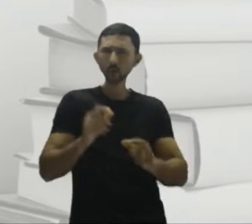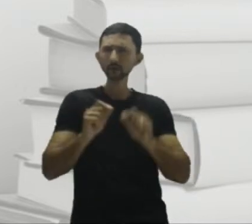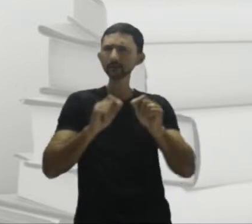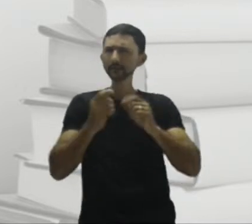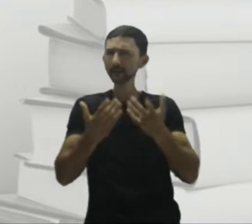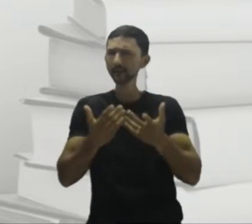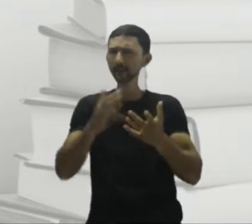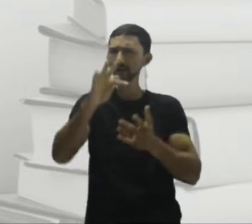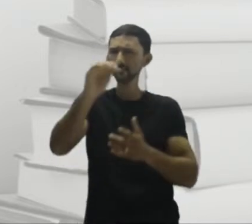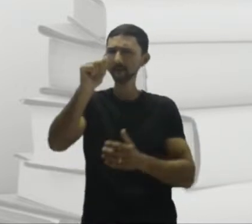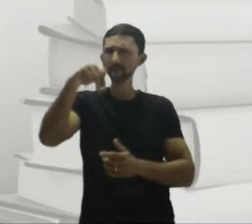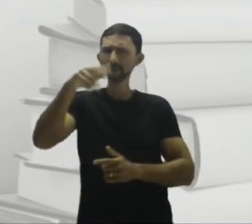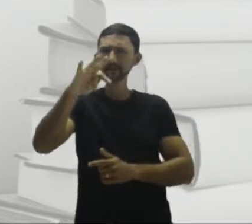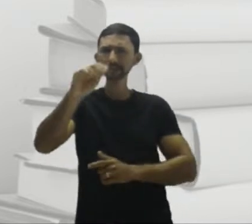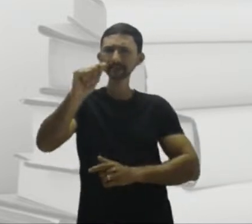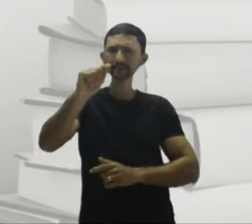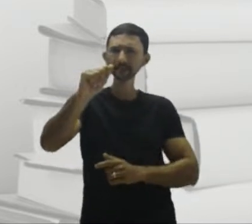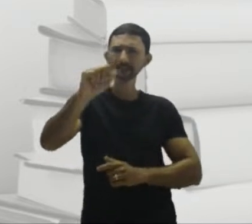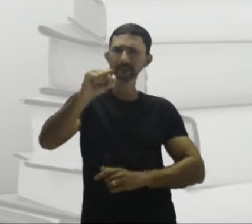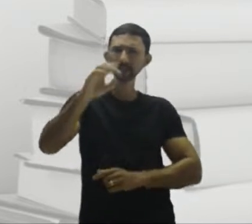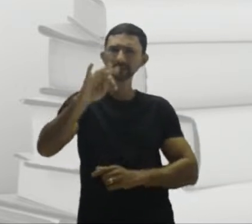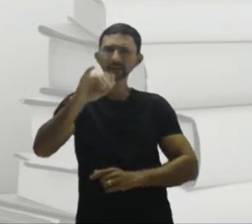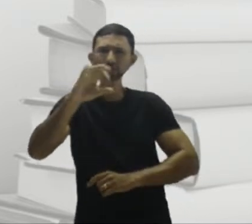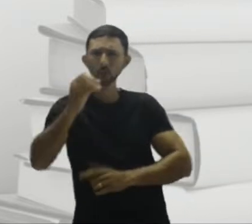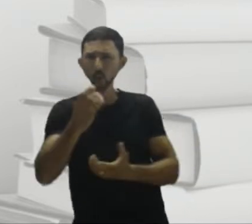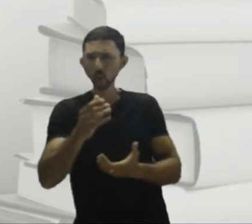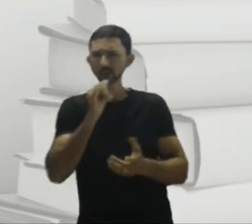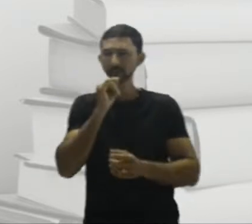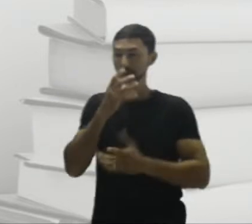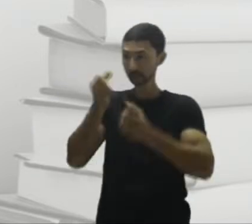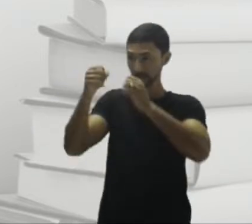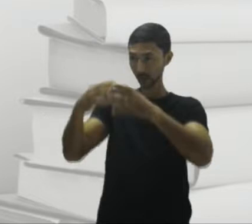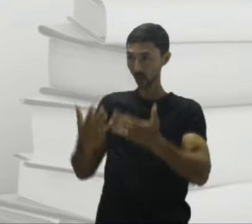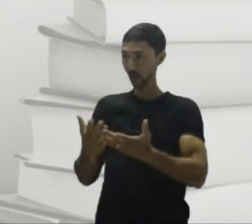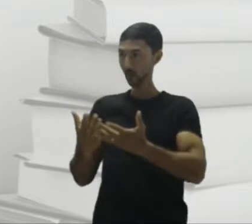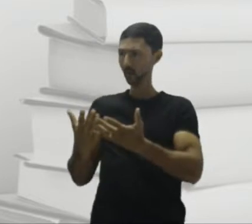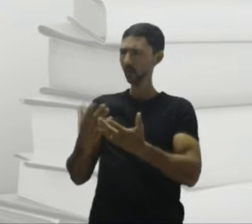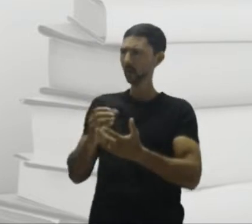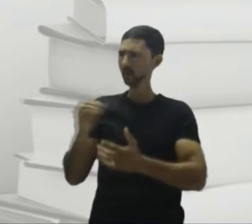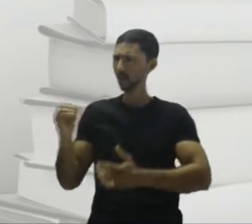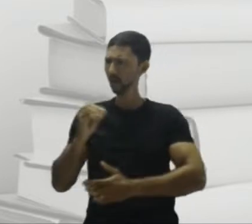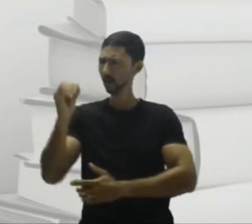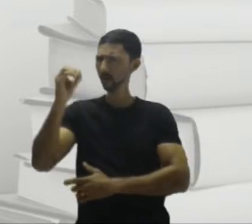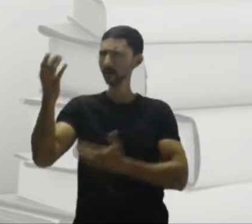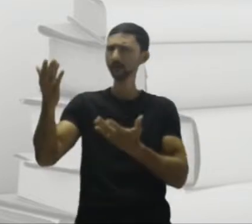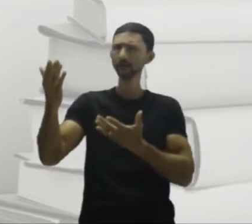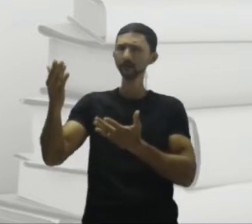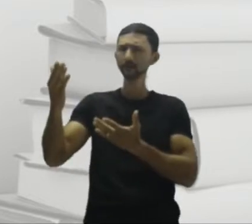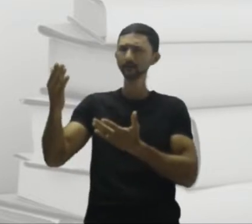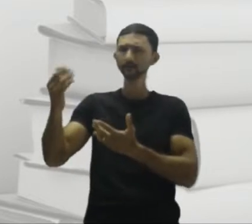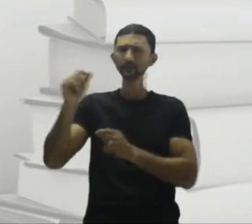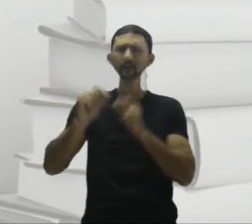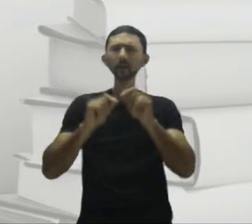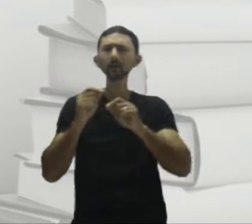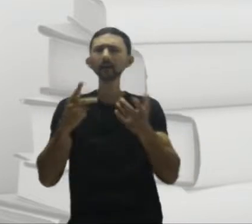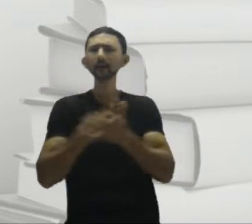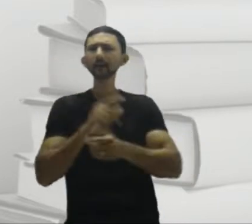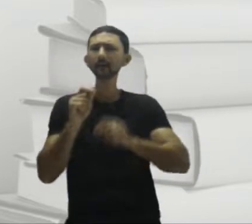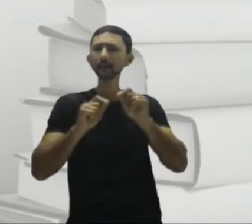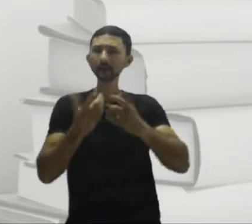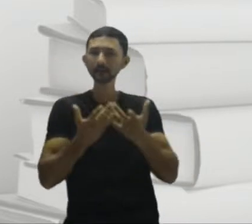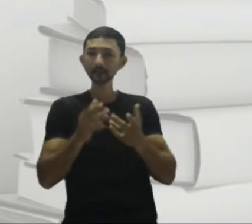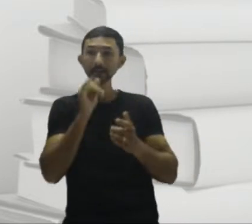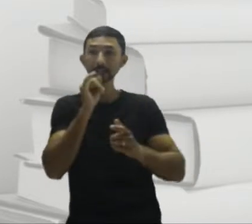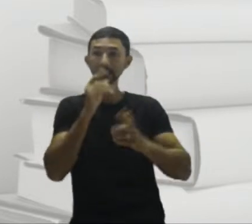seres fantásticos, eu não estou dizendo, que maravilhoso, que extraordinário. Não é fantástico nesse sentido. Fantástico no sentido